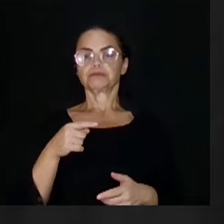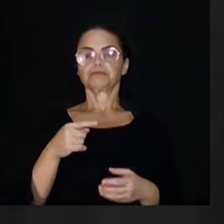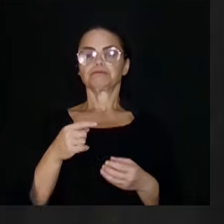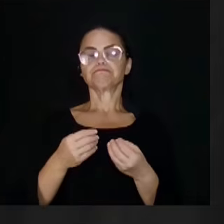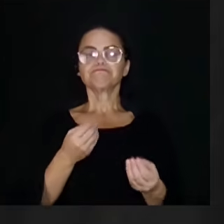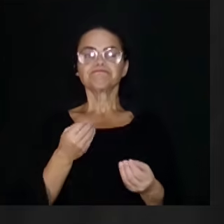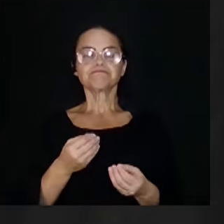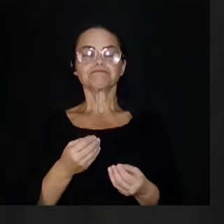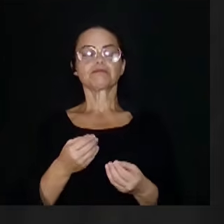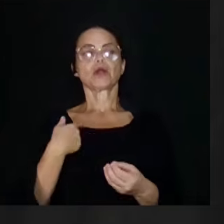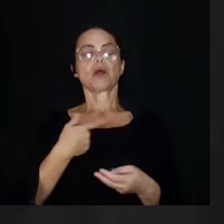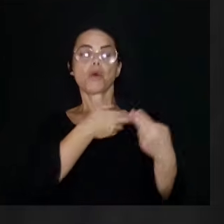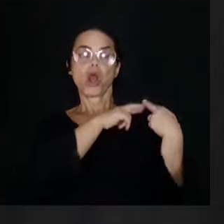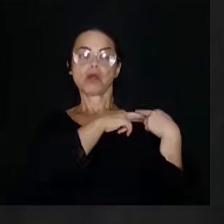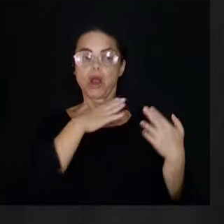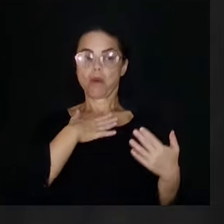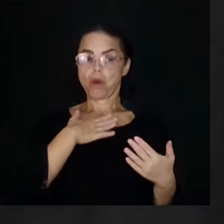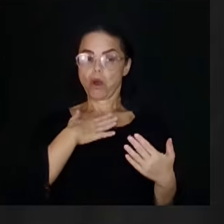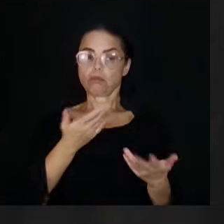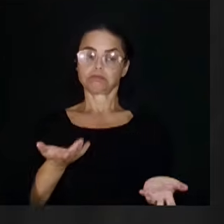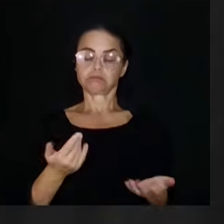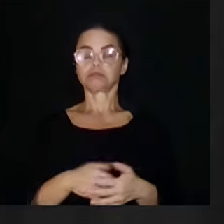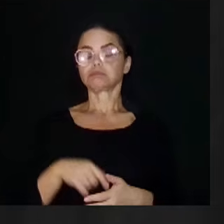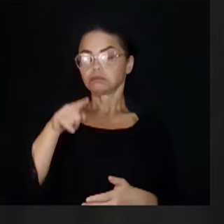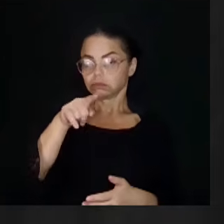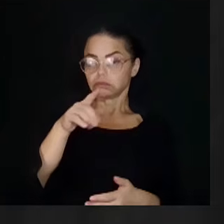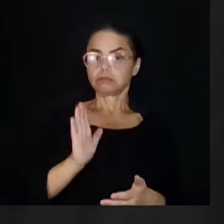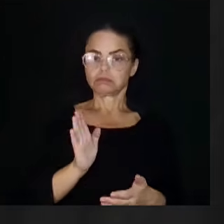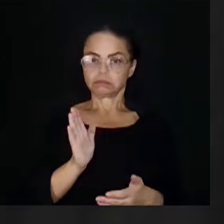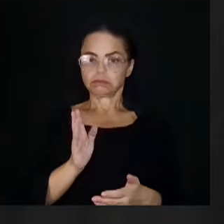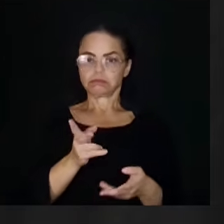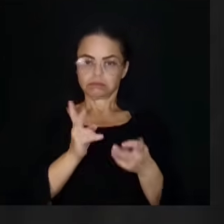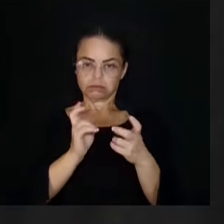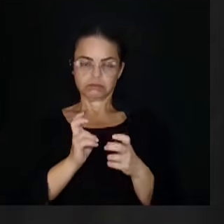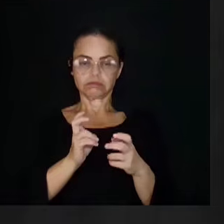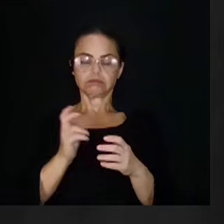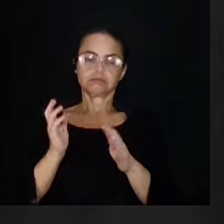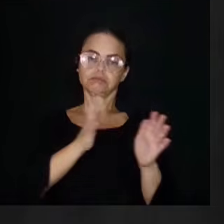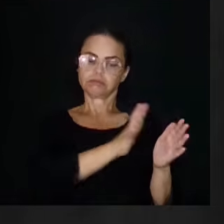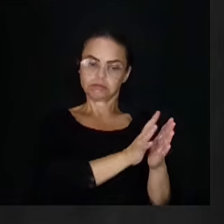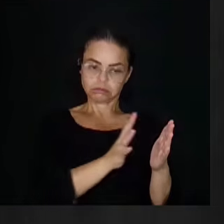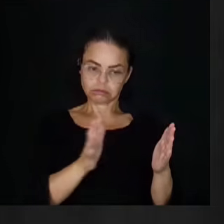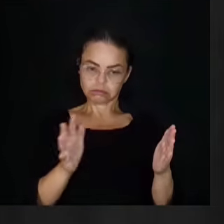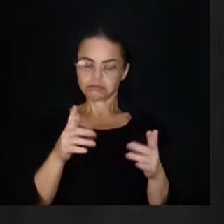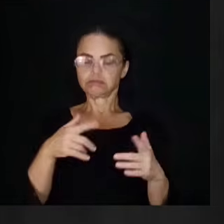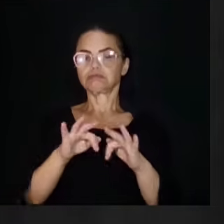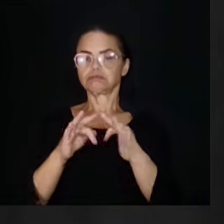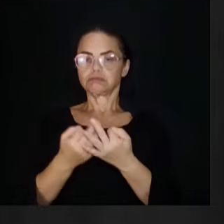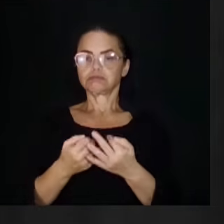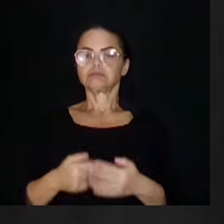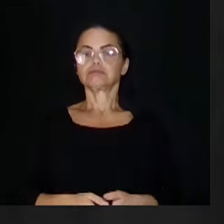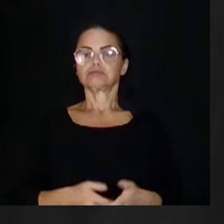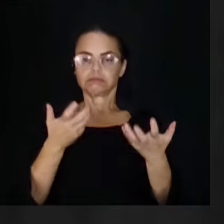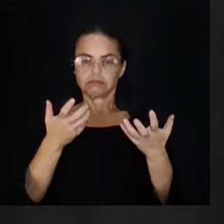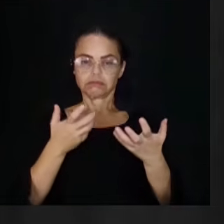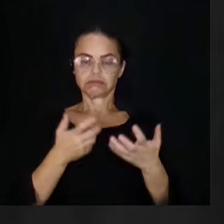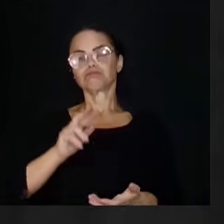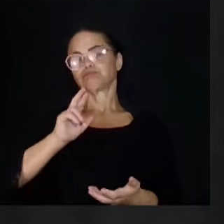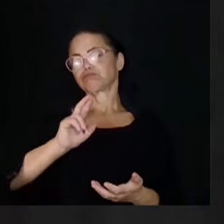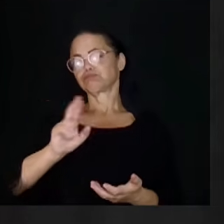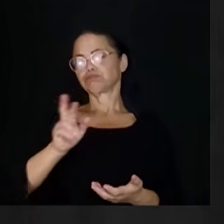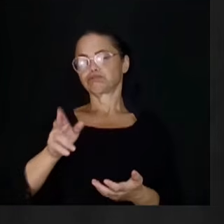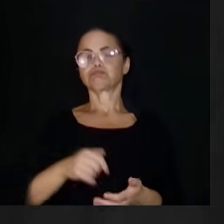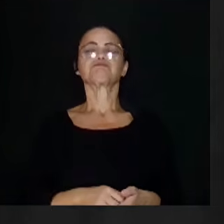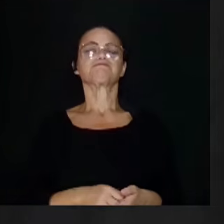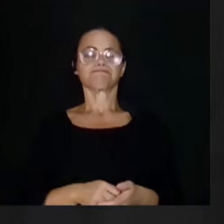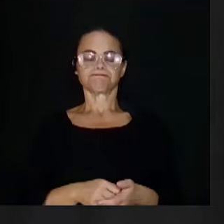era assim, você já está vendo toda a trajetória da sua família, então eu quero que você seja diferente. Então foi mais ou menos dessa forma